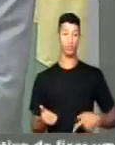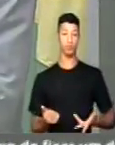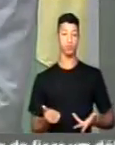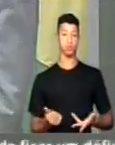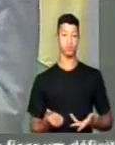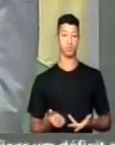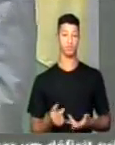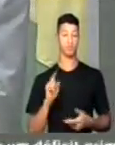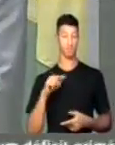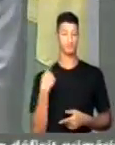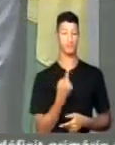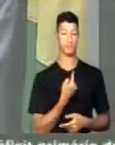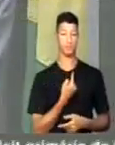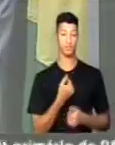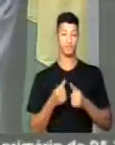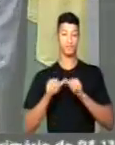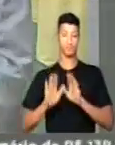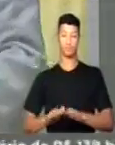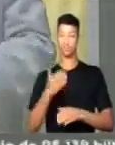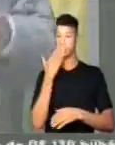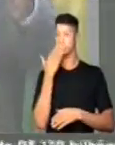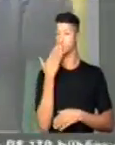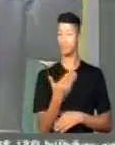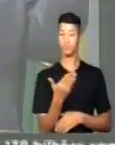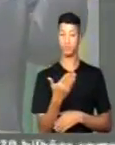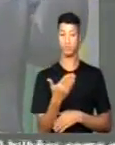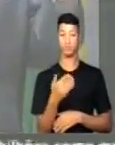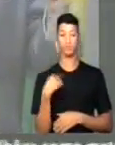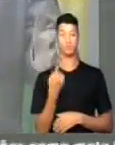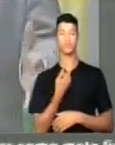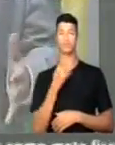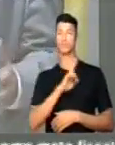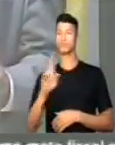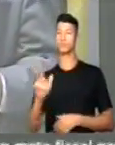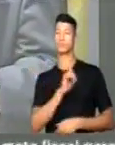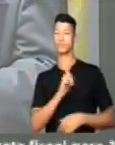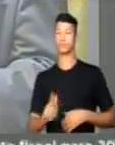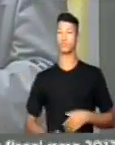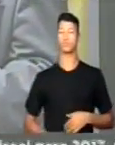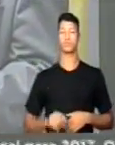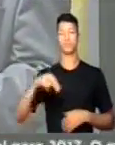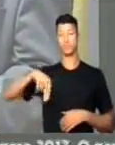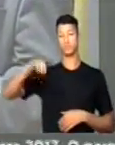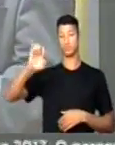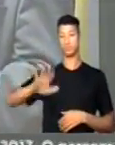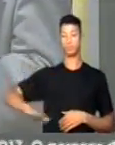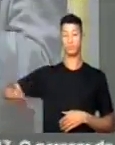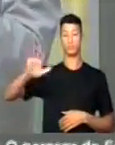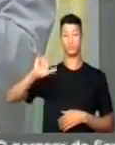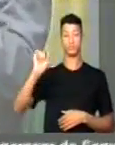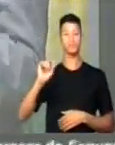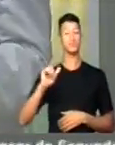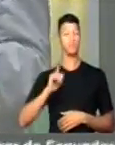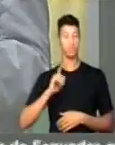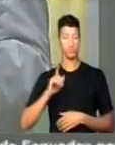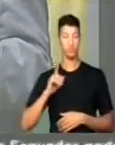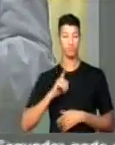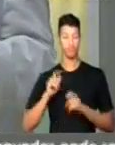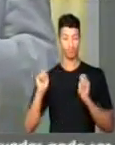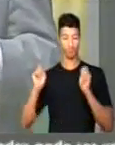presidente, que nós estamos pedindo, em nome dos governadores do Nordeste, que tenha